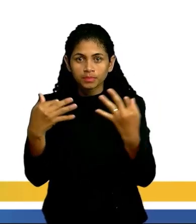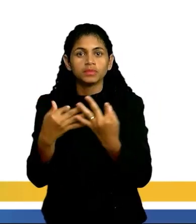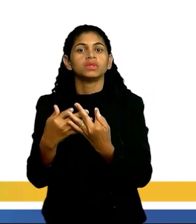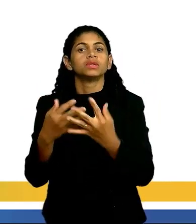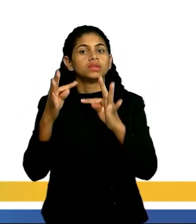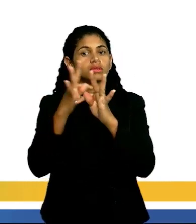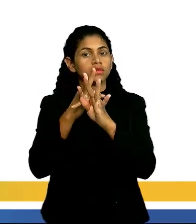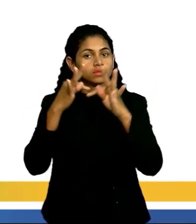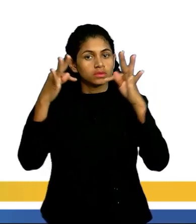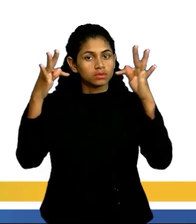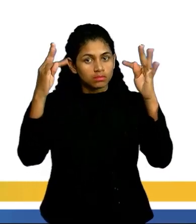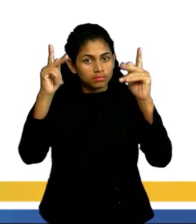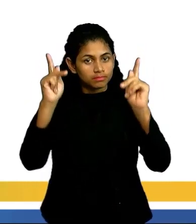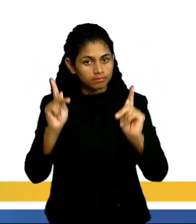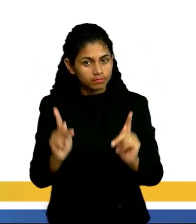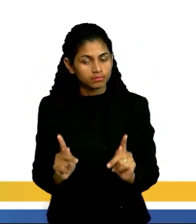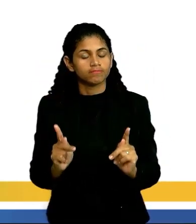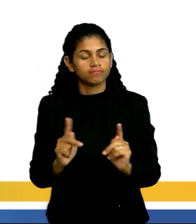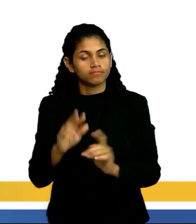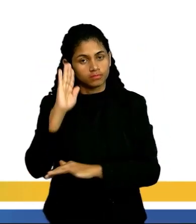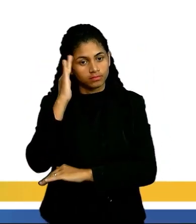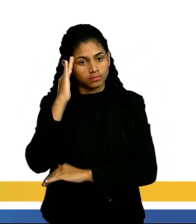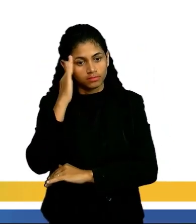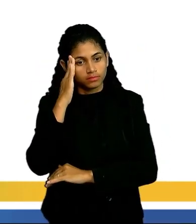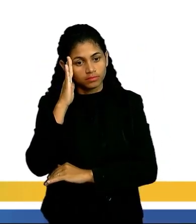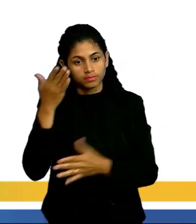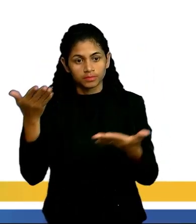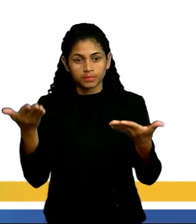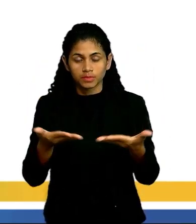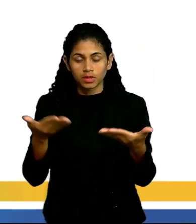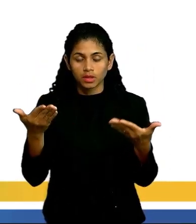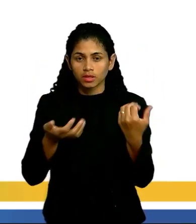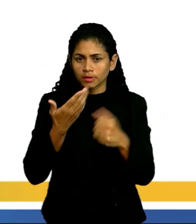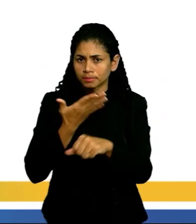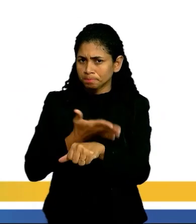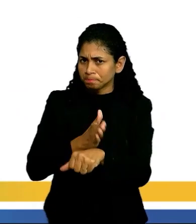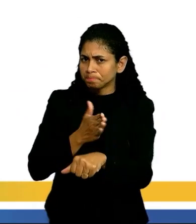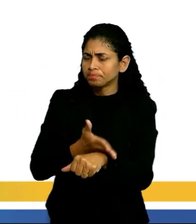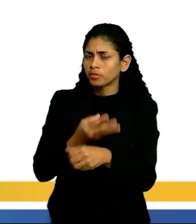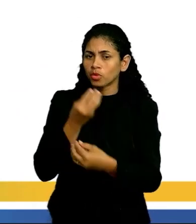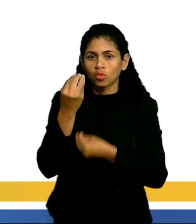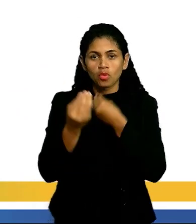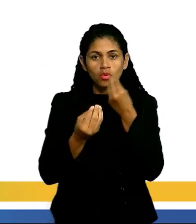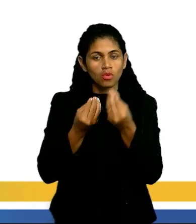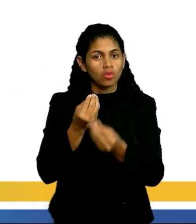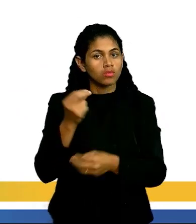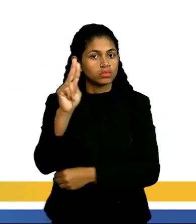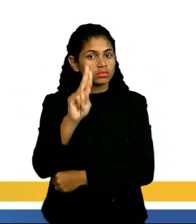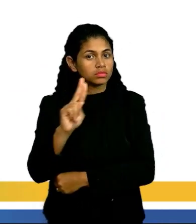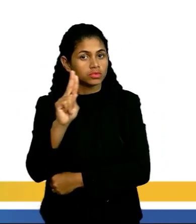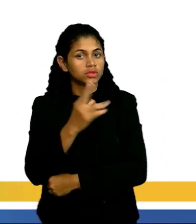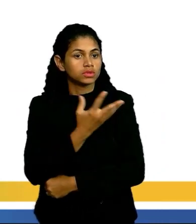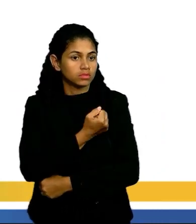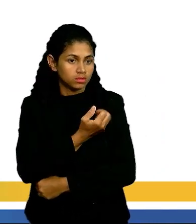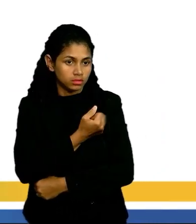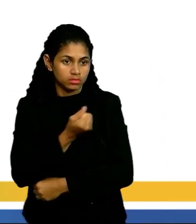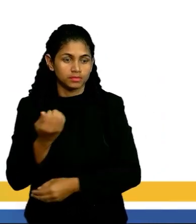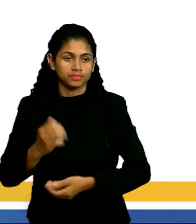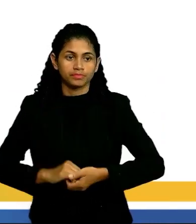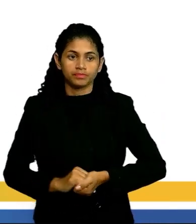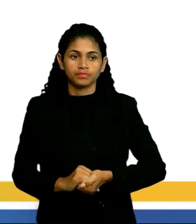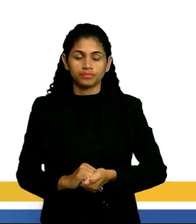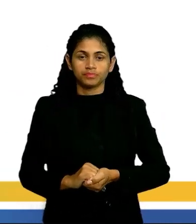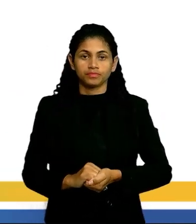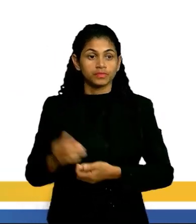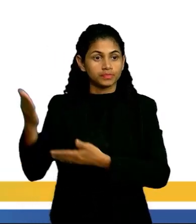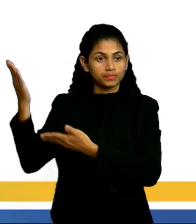elementos. Agora, nós vamos entender como isso funciona na prática, como utilizar esses números de oxidação. Olha só, eu